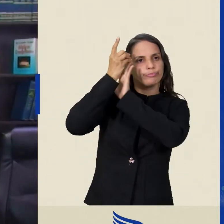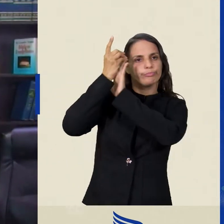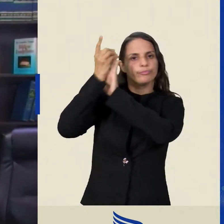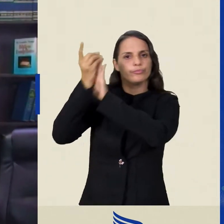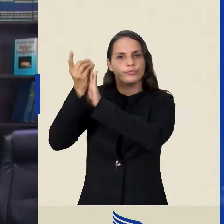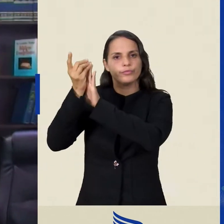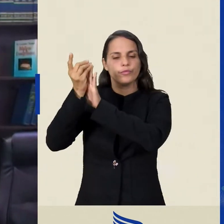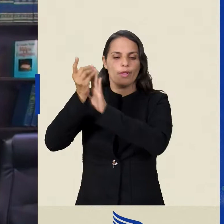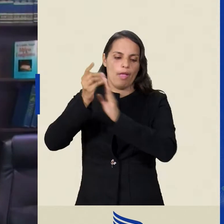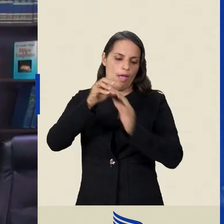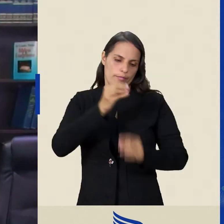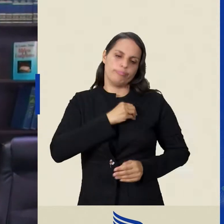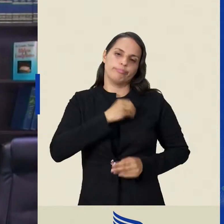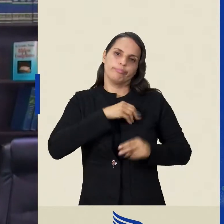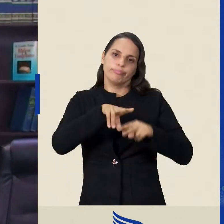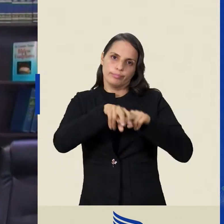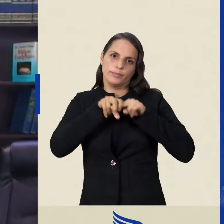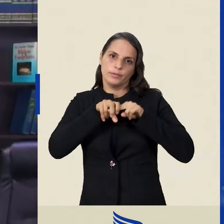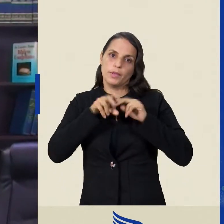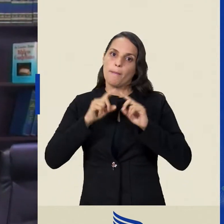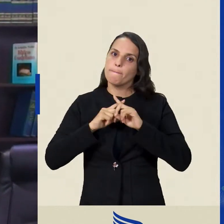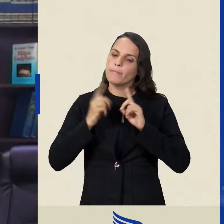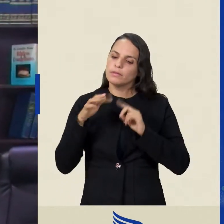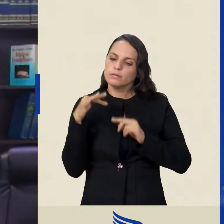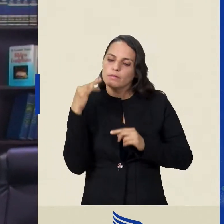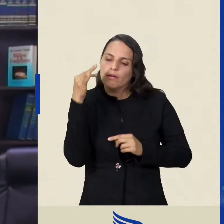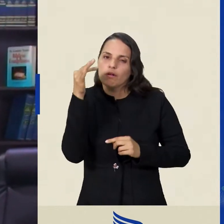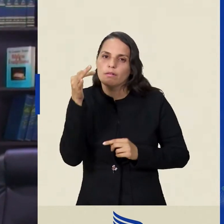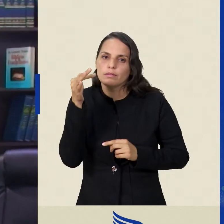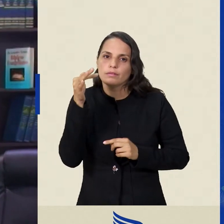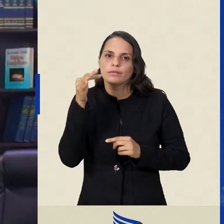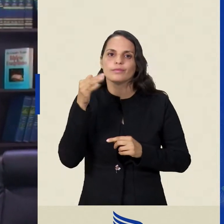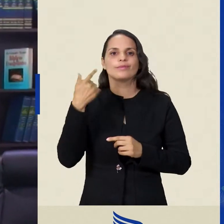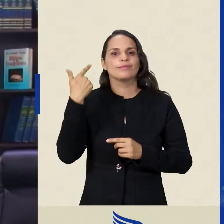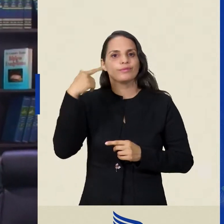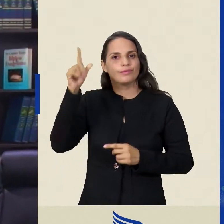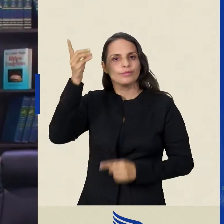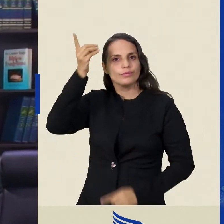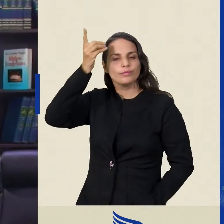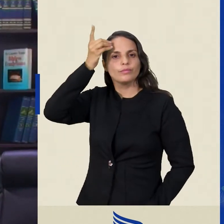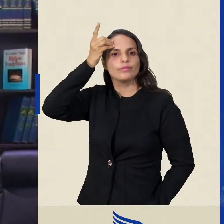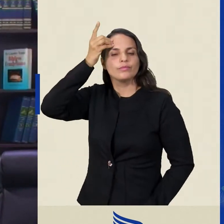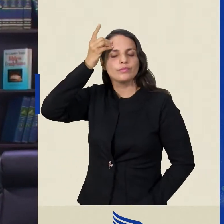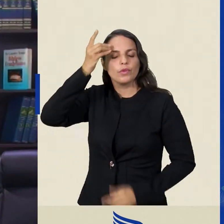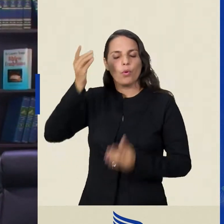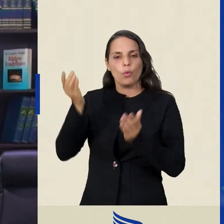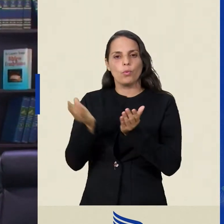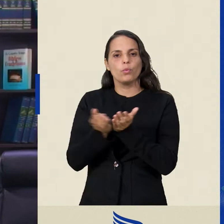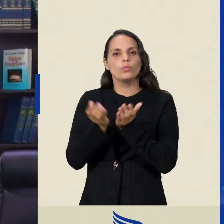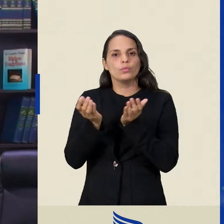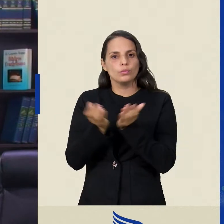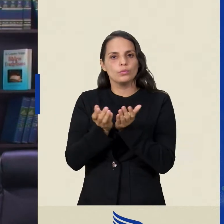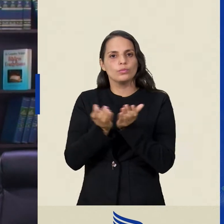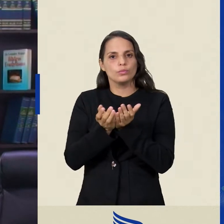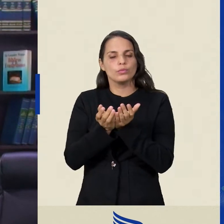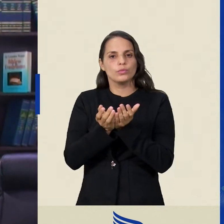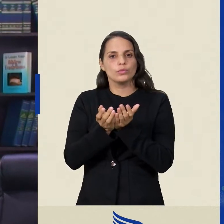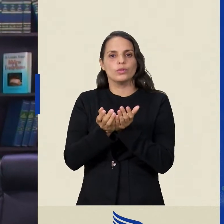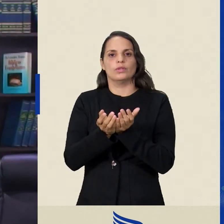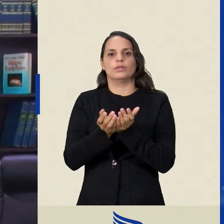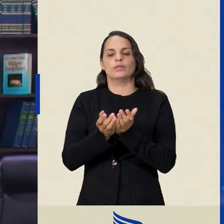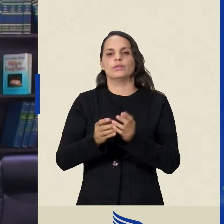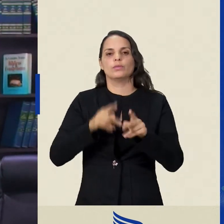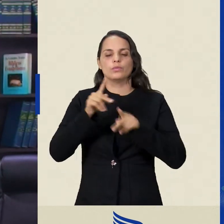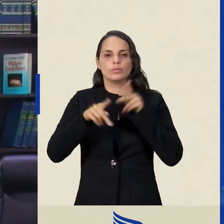apostasia. Porém, nos últimos dias, seria restaurado na igreja remanescente, como podemos perceber